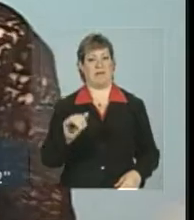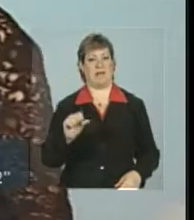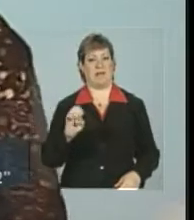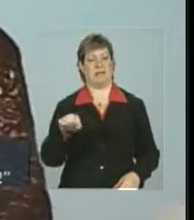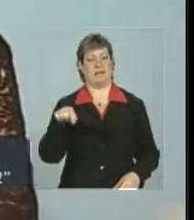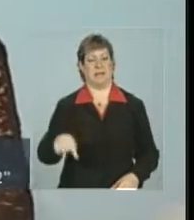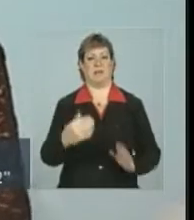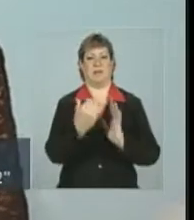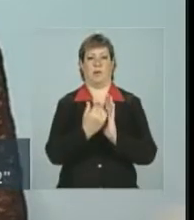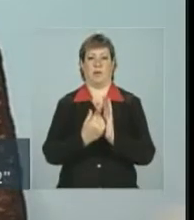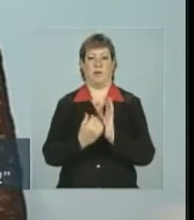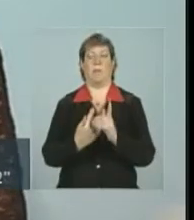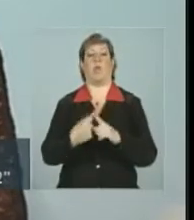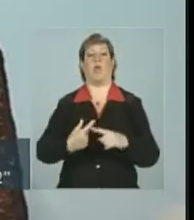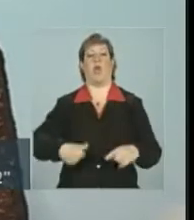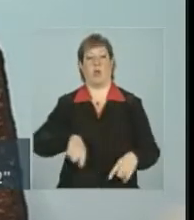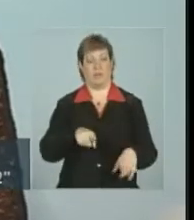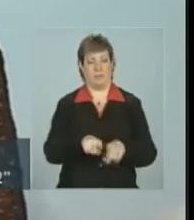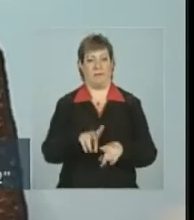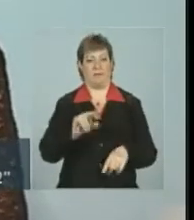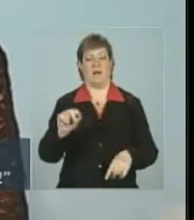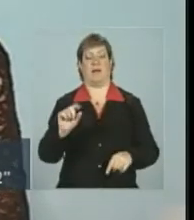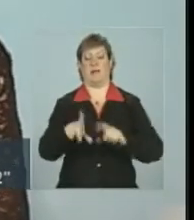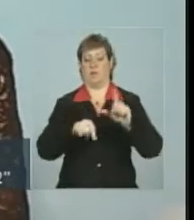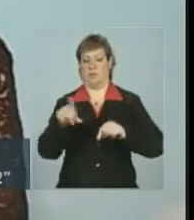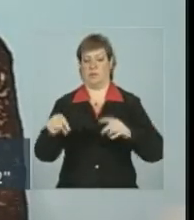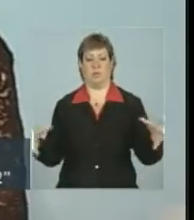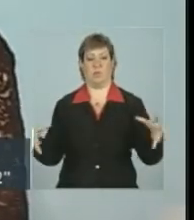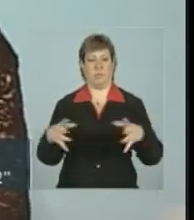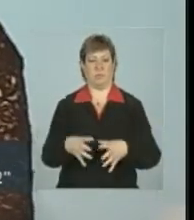também nós iremos selecionar.